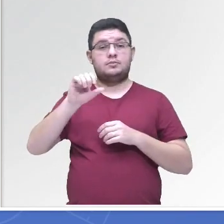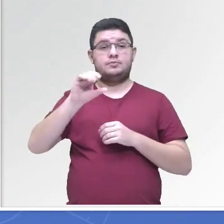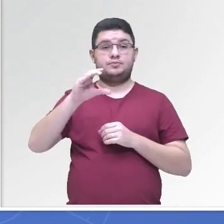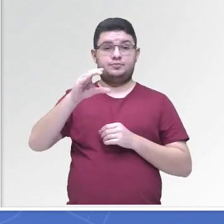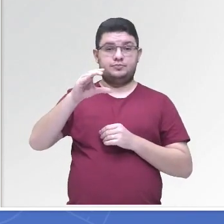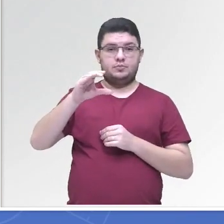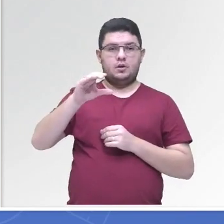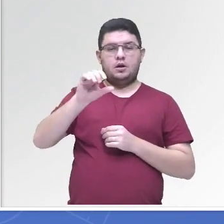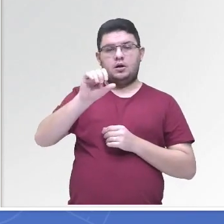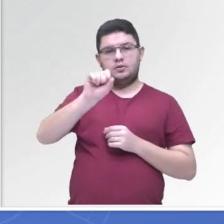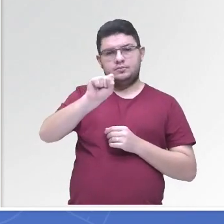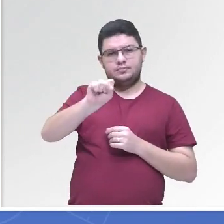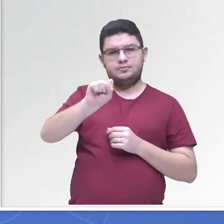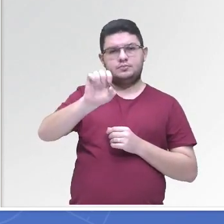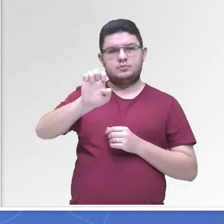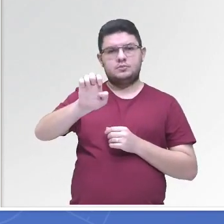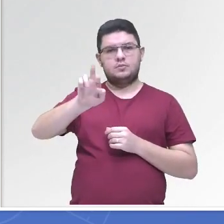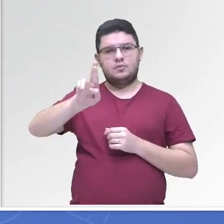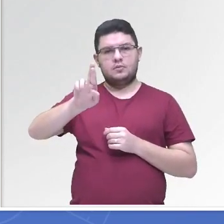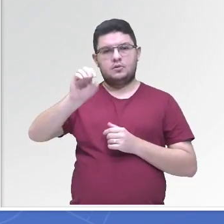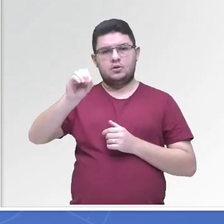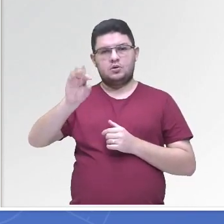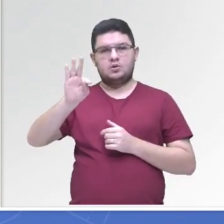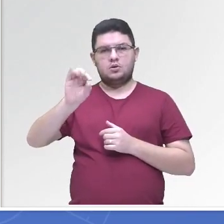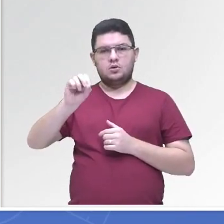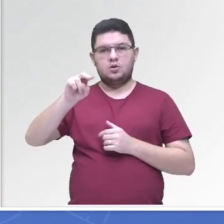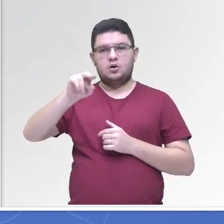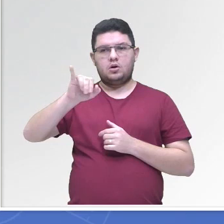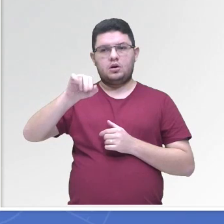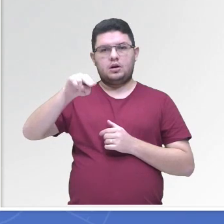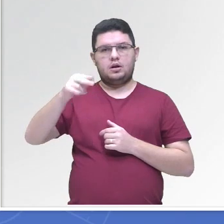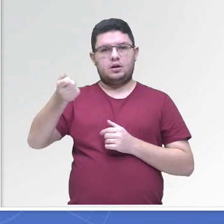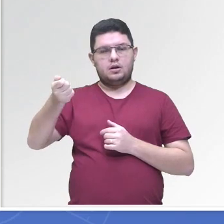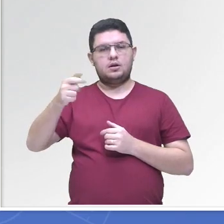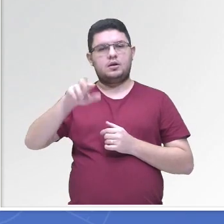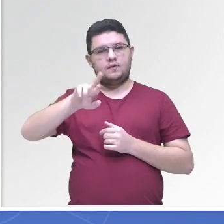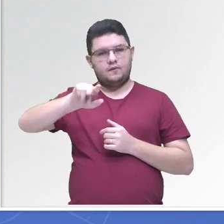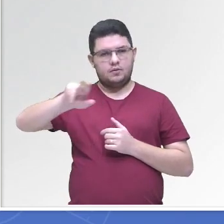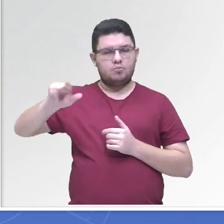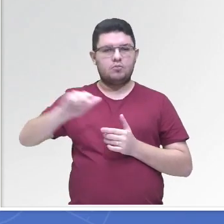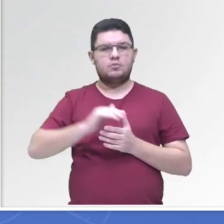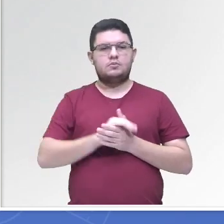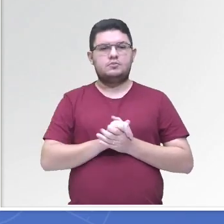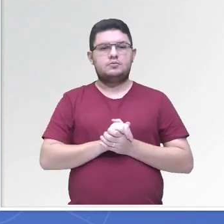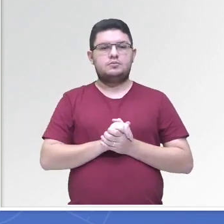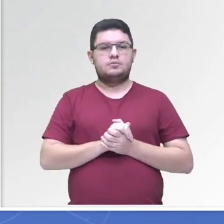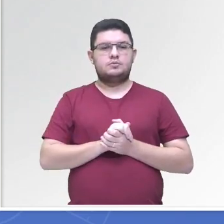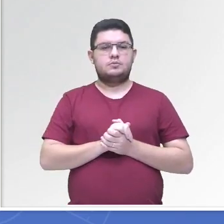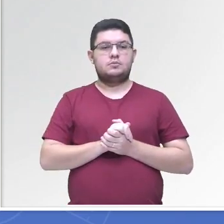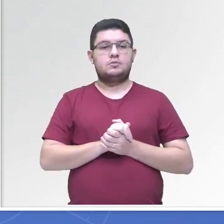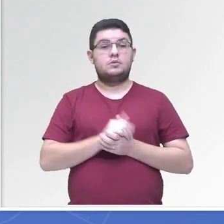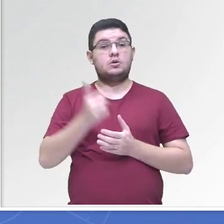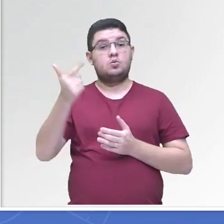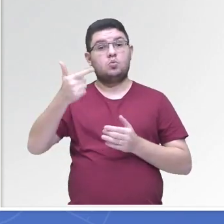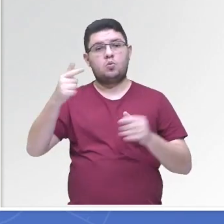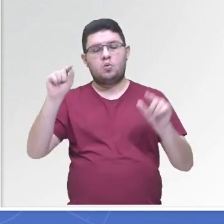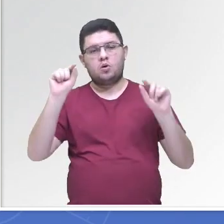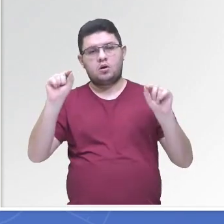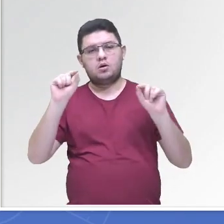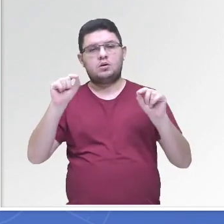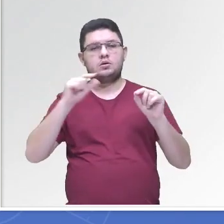Quem mais? Ângela, né? Colocou que a segunda questão, a química orgânica estuda os compostos formados